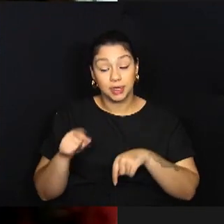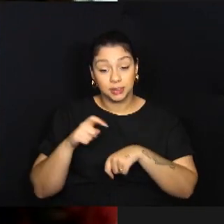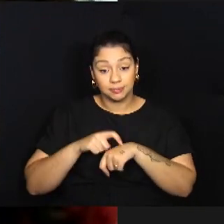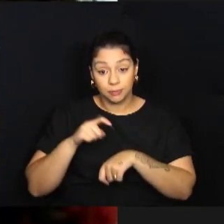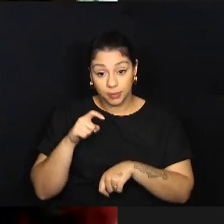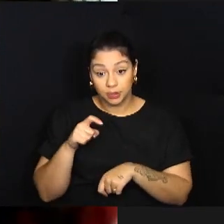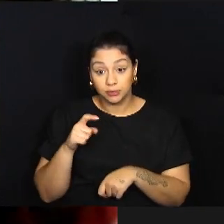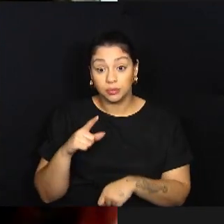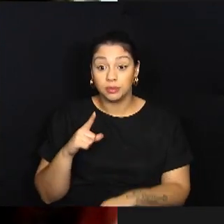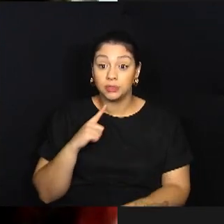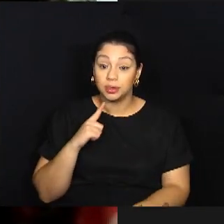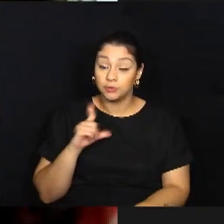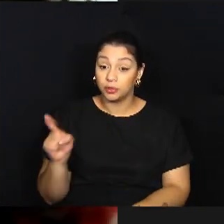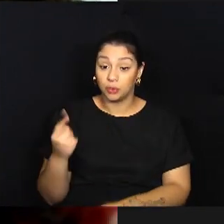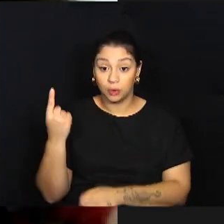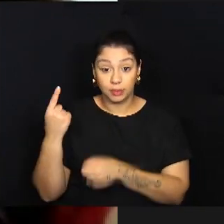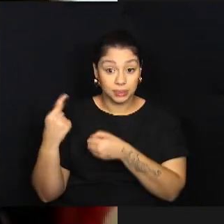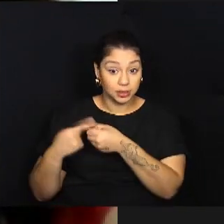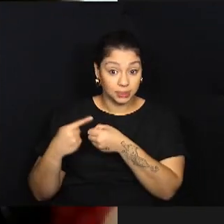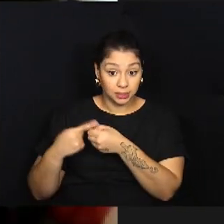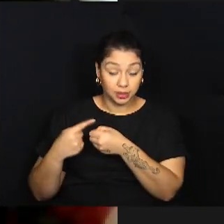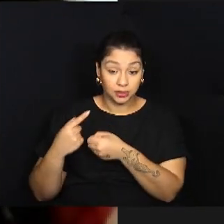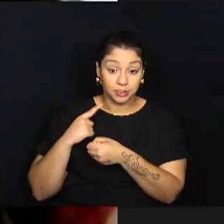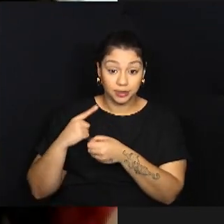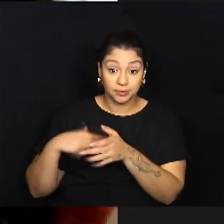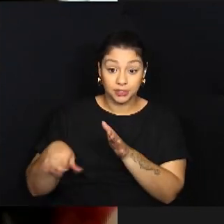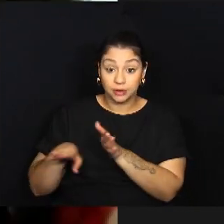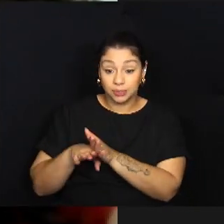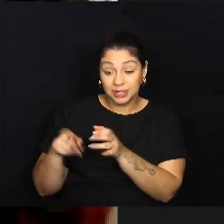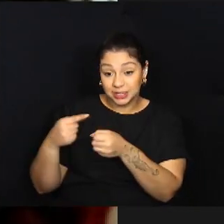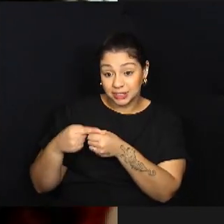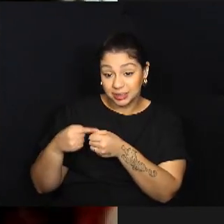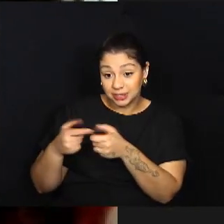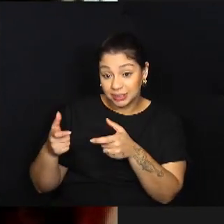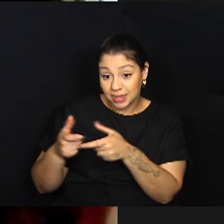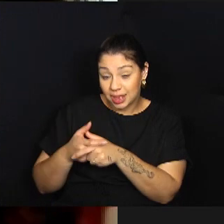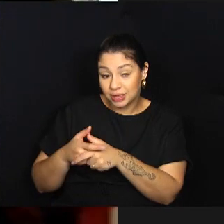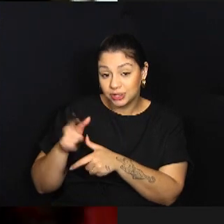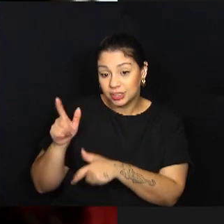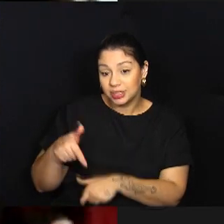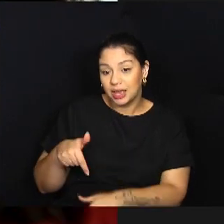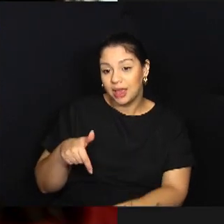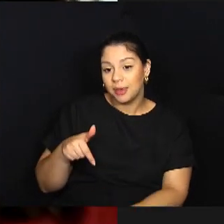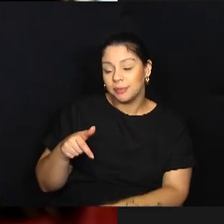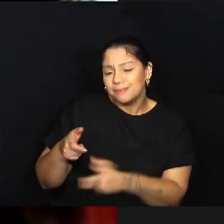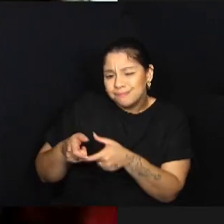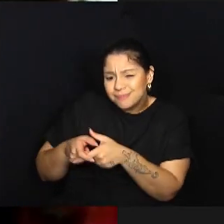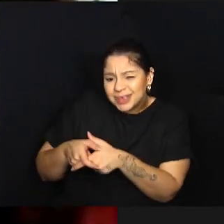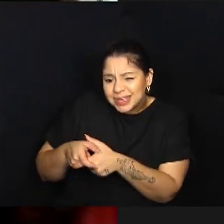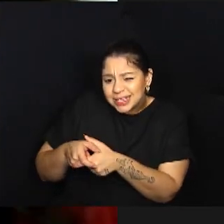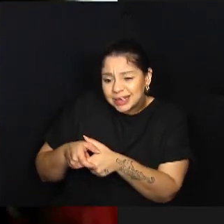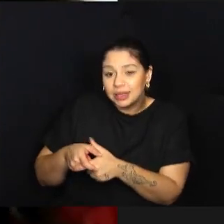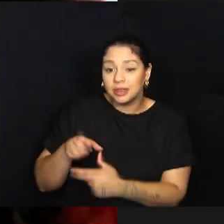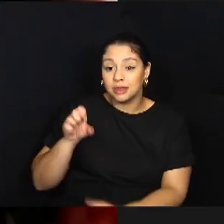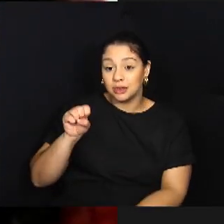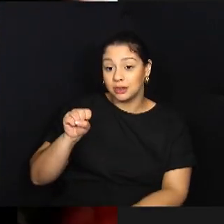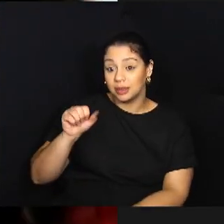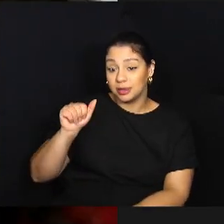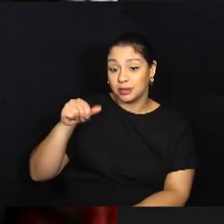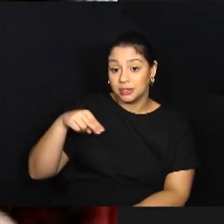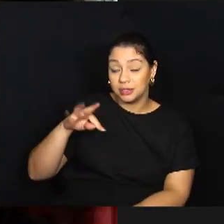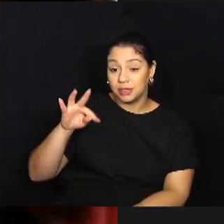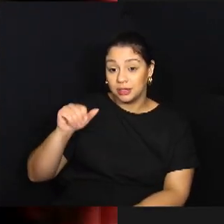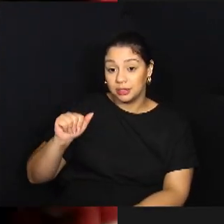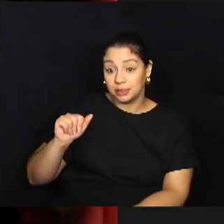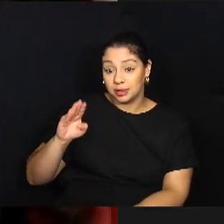só. Teve uma cidade que a gente chegou, uma cidade pequena, Santa Bárbara, que a gente achou que ia ser tranquilo achar um